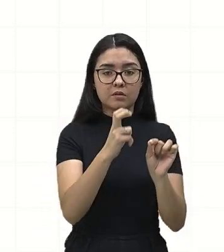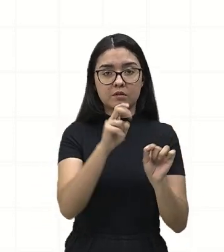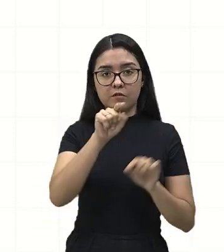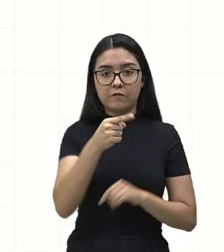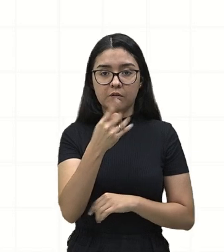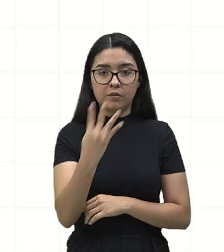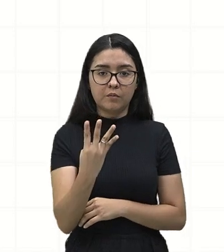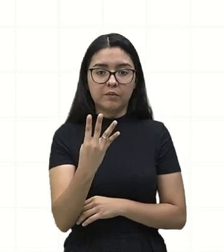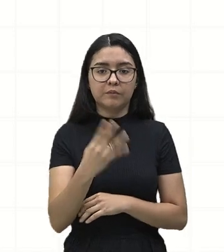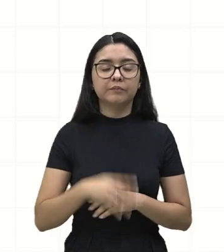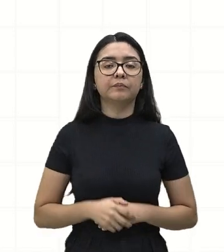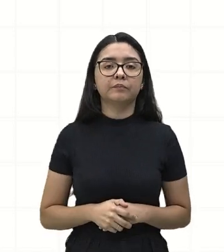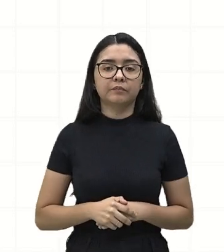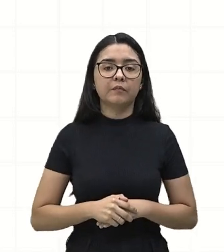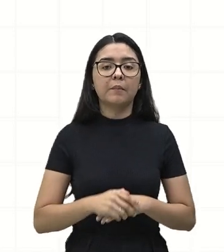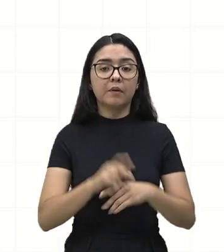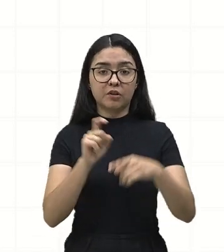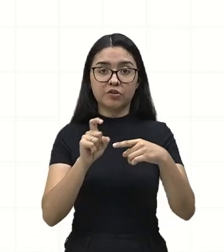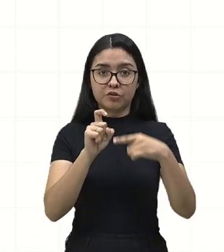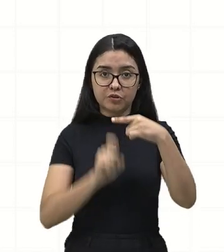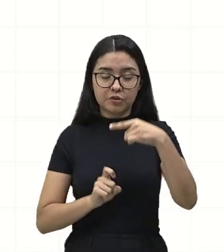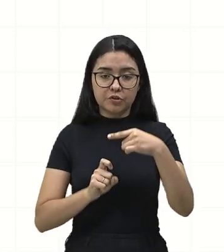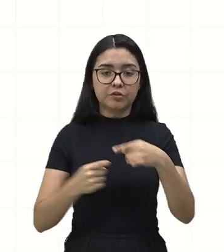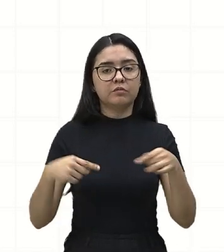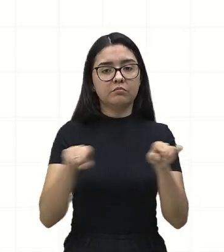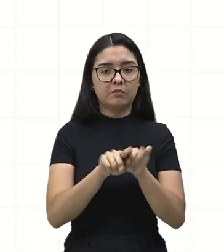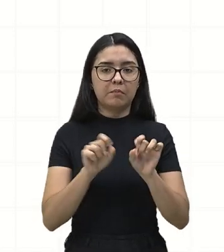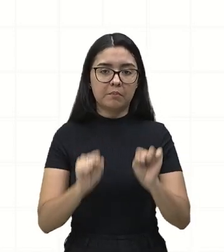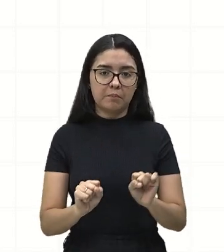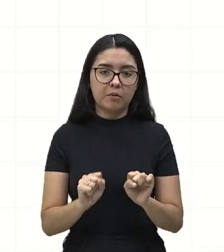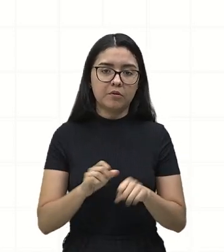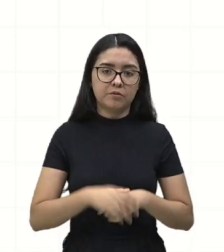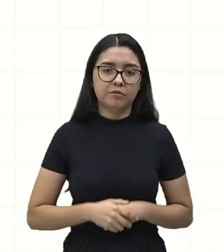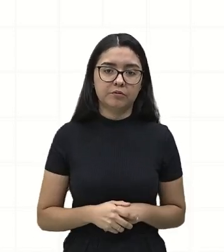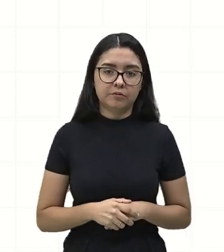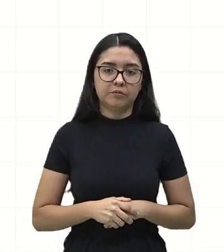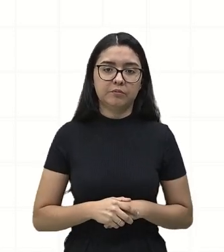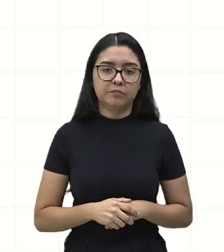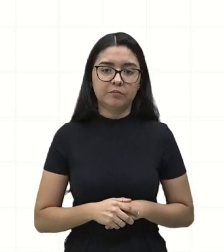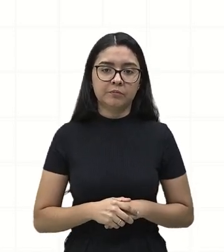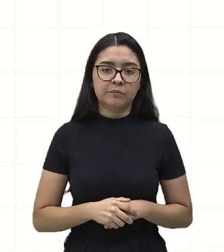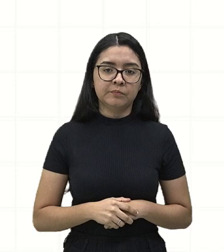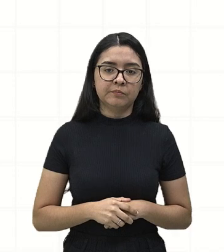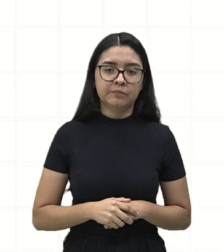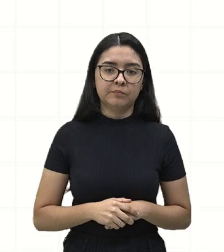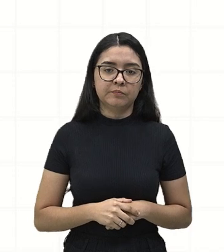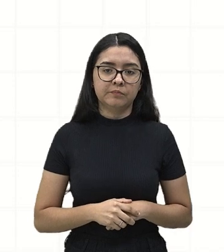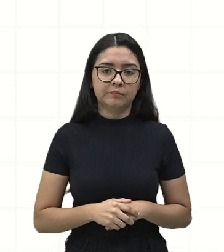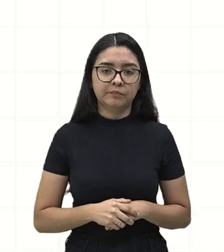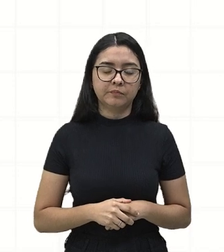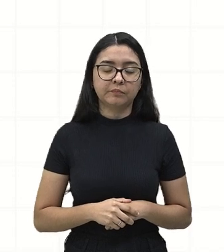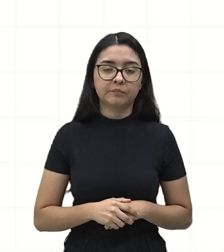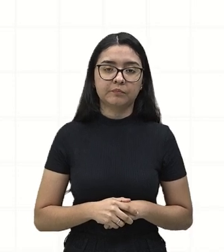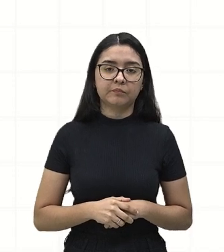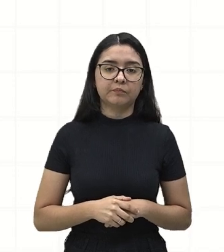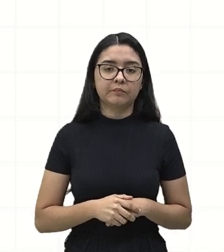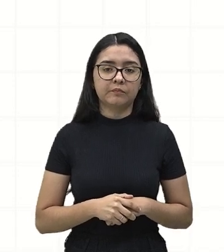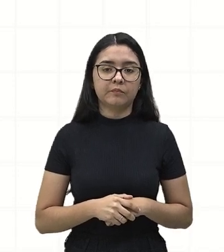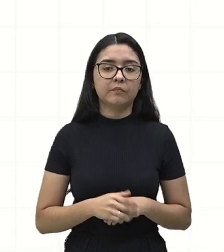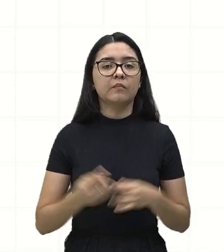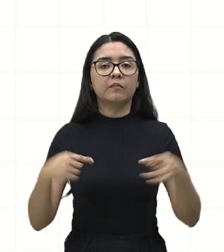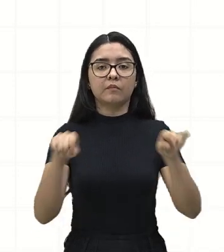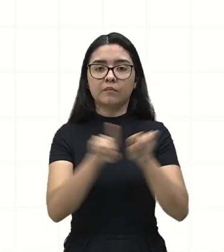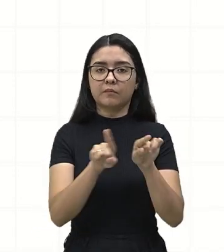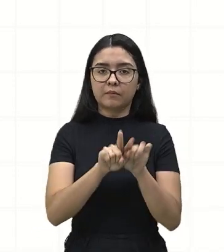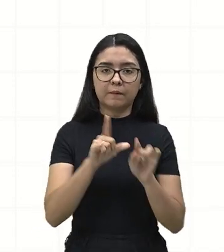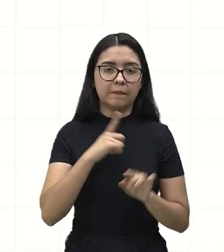5,4 está para x, beleza? Mas eu também poderia ter trabalhado desse lado aqui, se quisesse. 5,4 está para x, assim